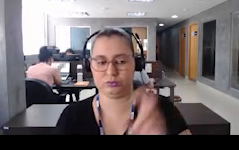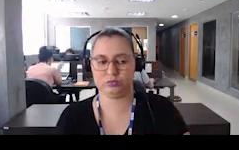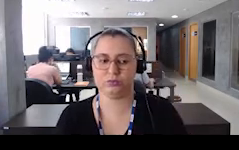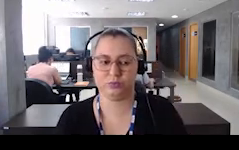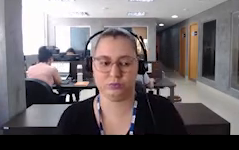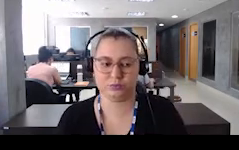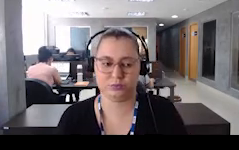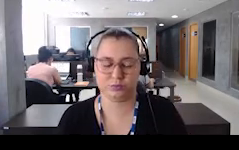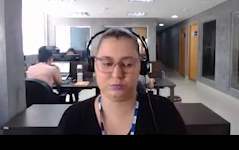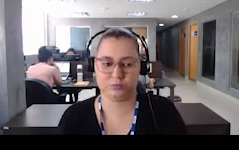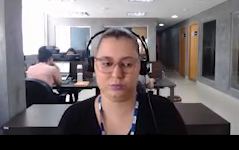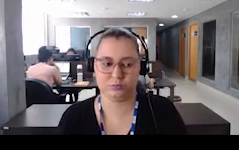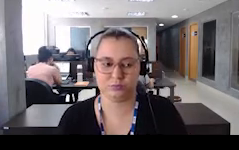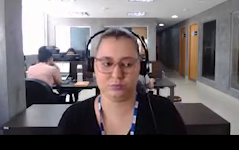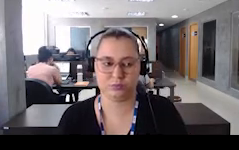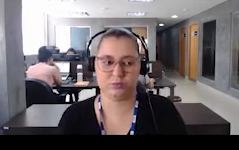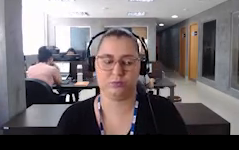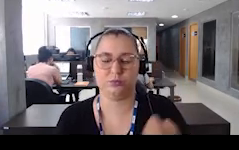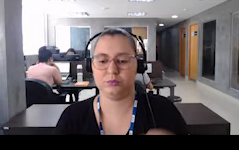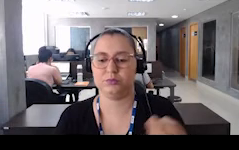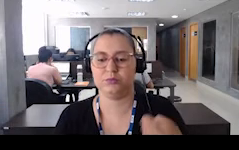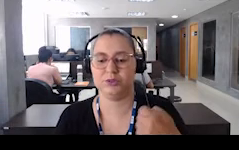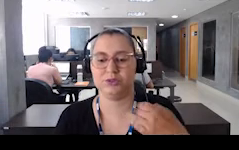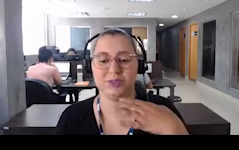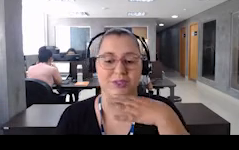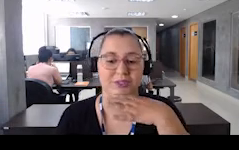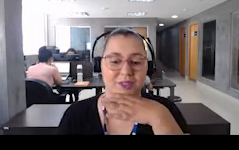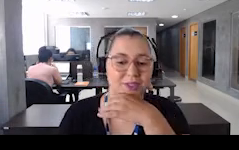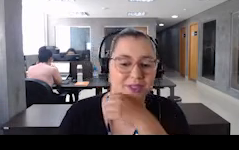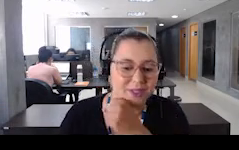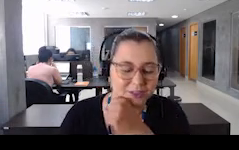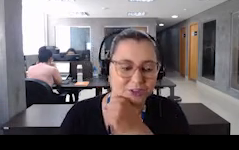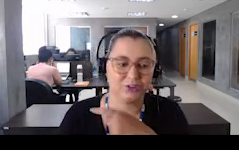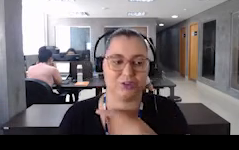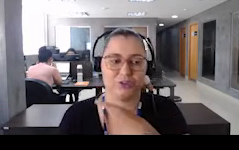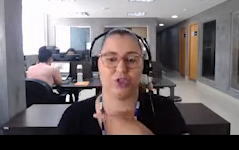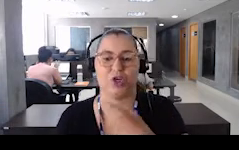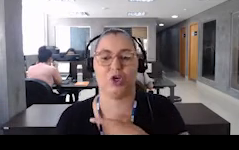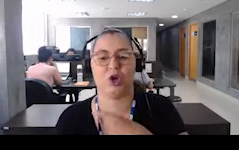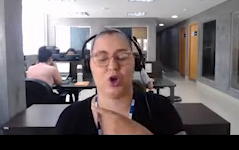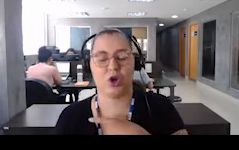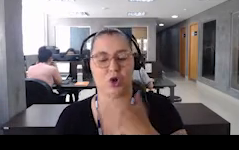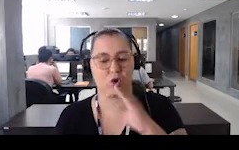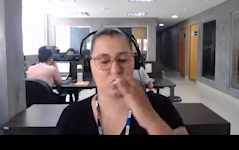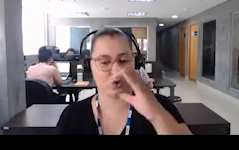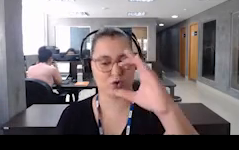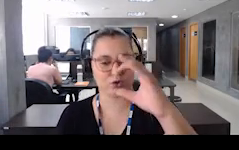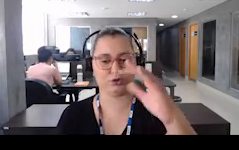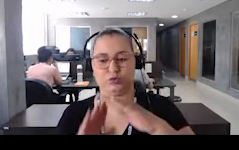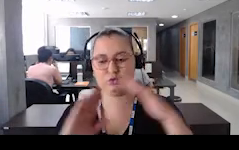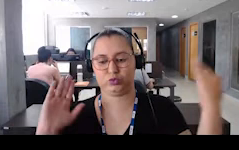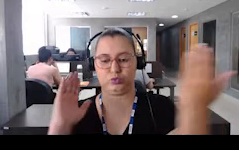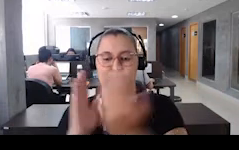24,95 ohms. E agora a gente precisa achar quem? Quem que é a corrente total, né? Então, vou apagar